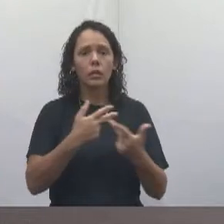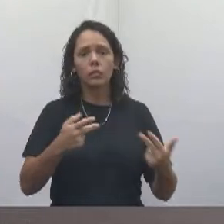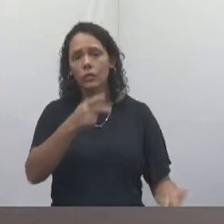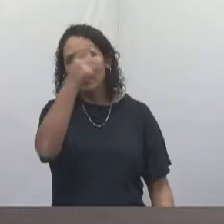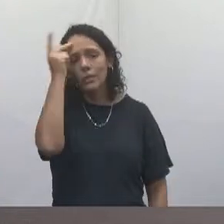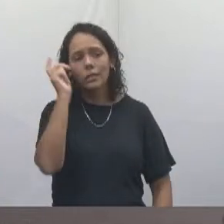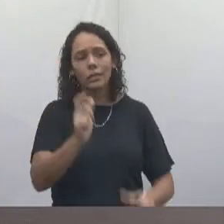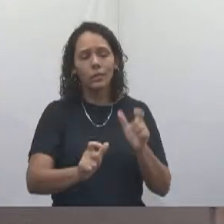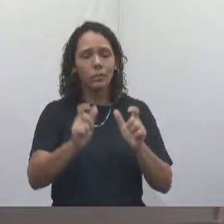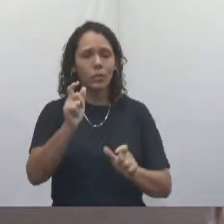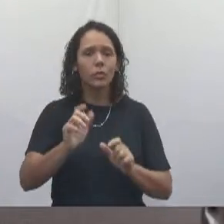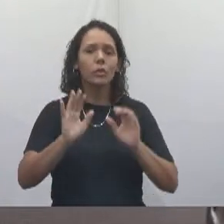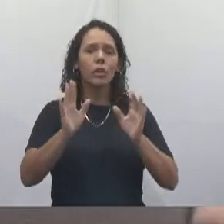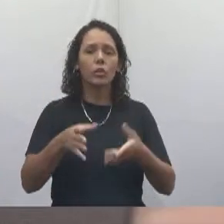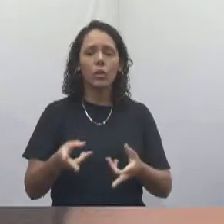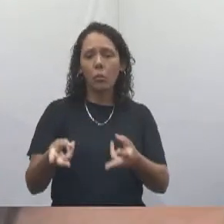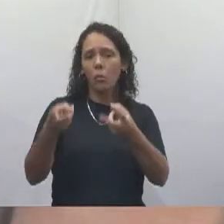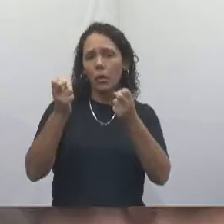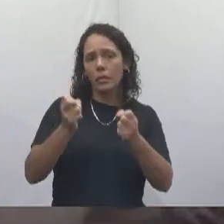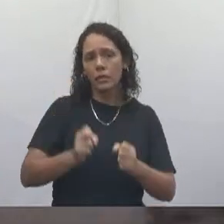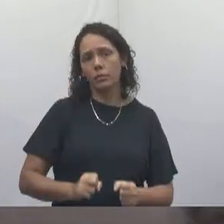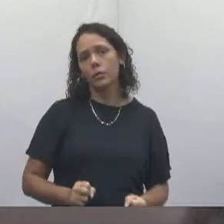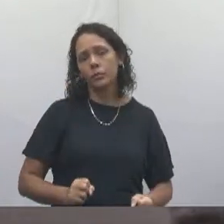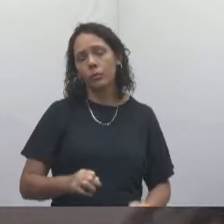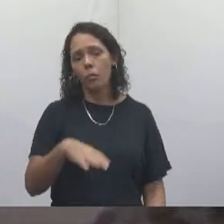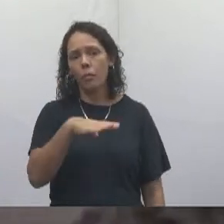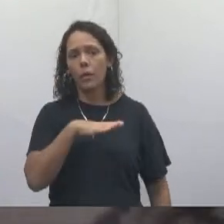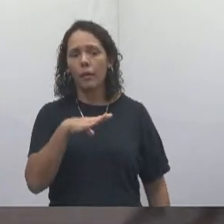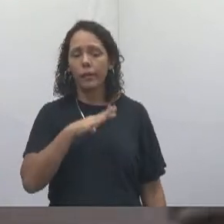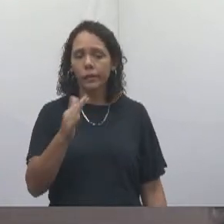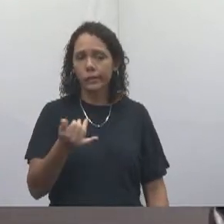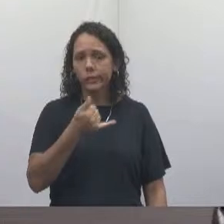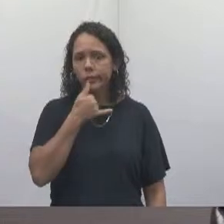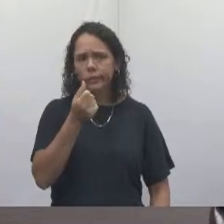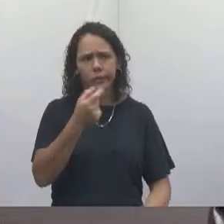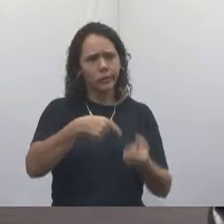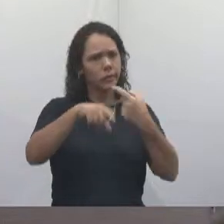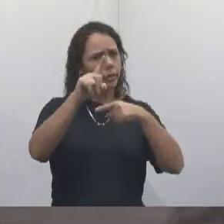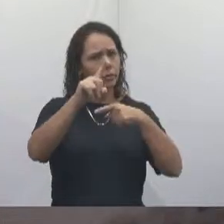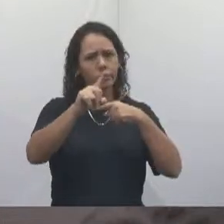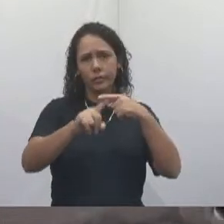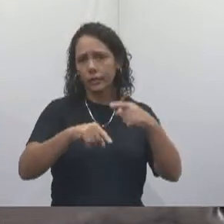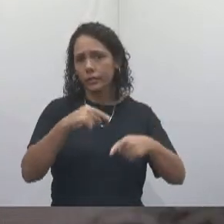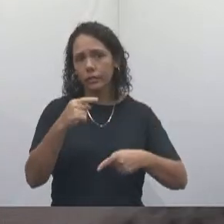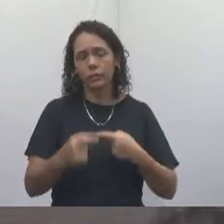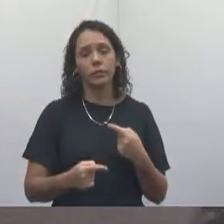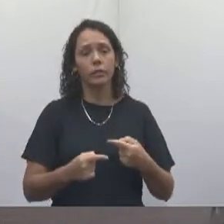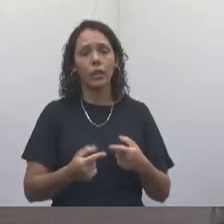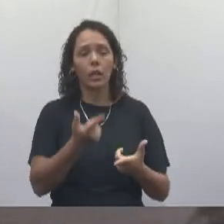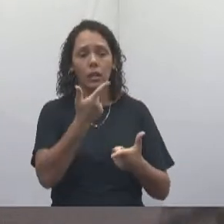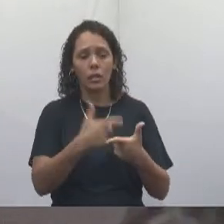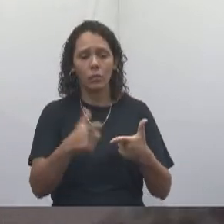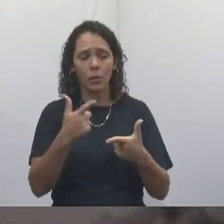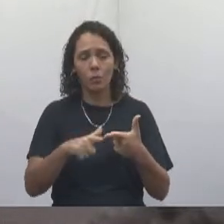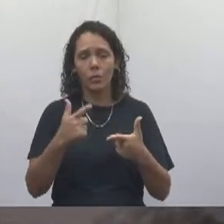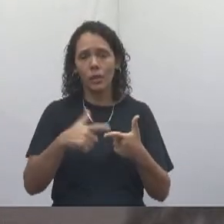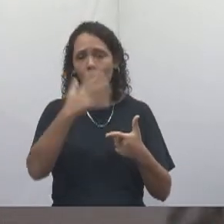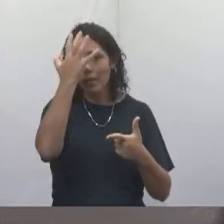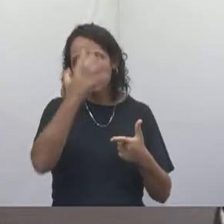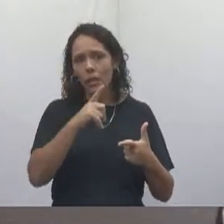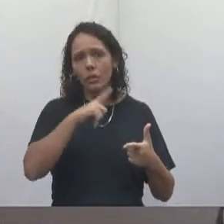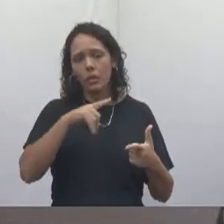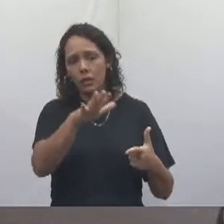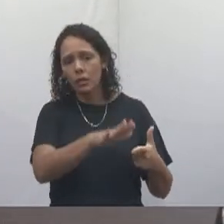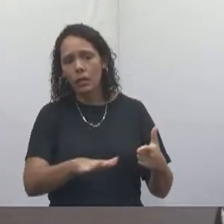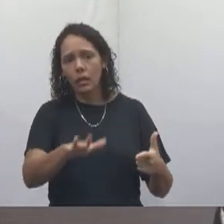na sua administração. Uma cidade que, infelizmente, não se desenvolveu e encontra com sérios problemas na área de